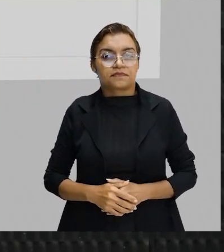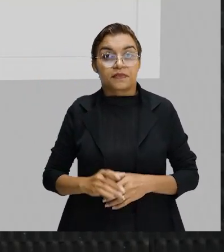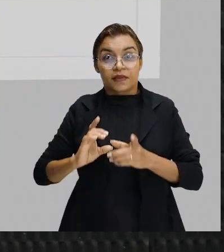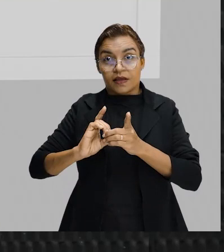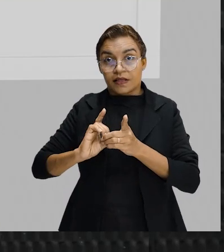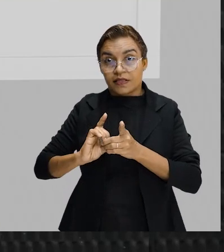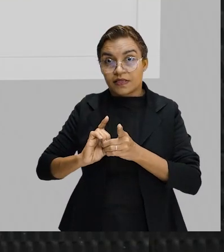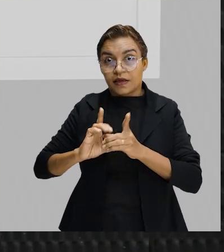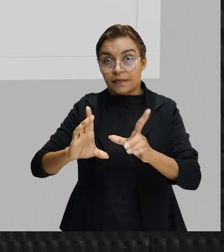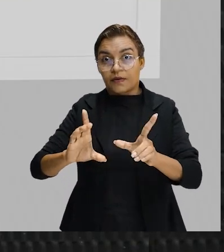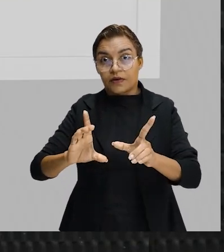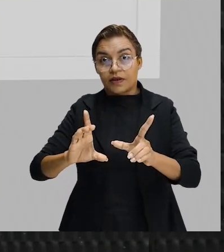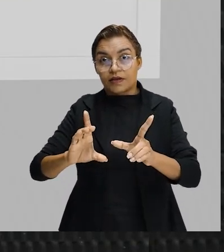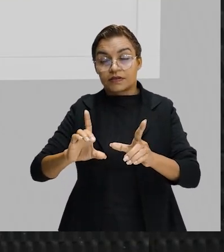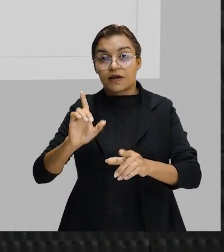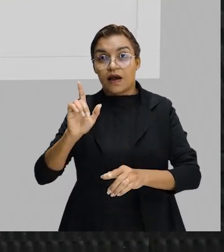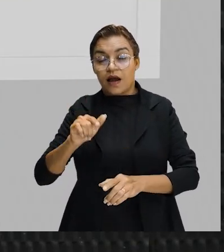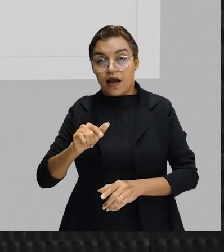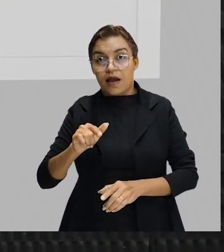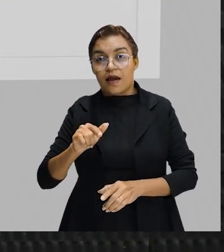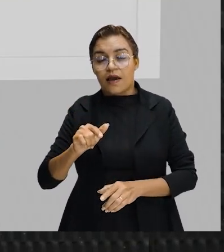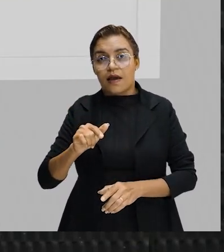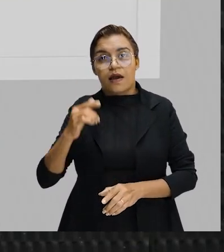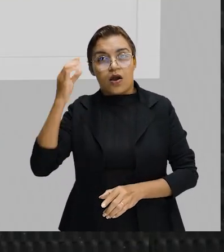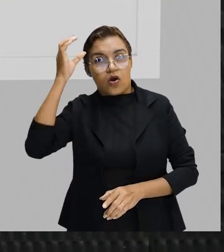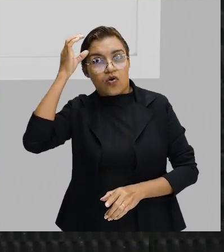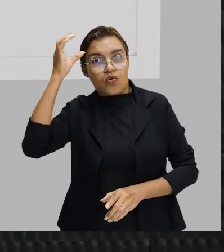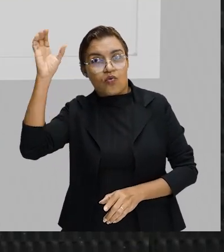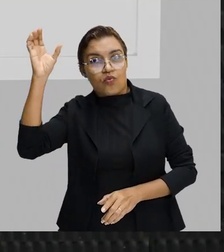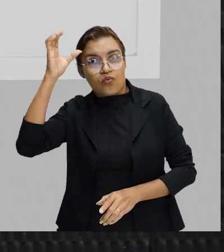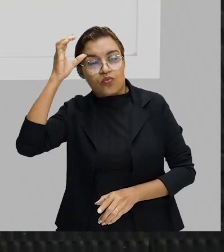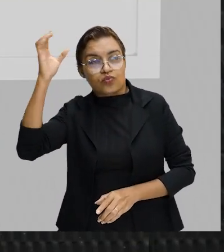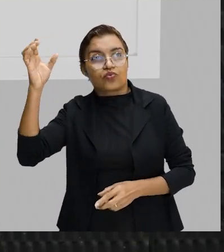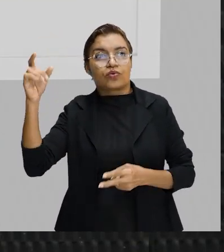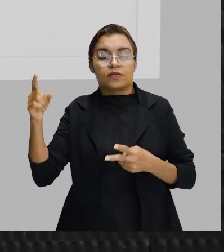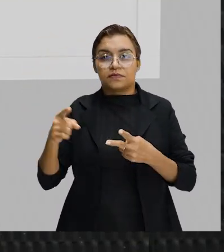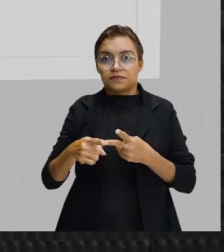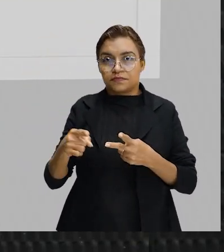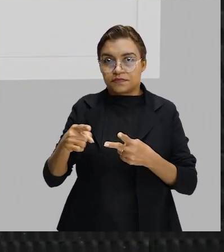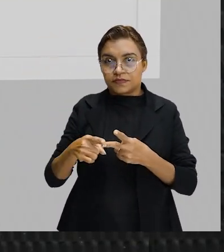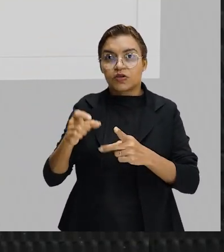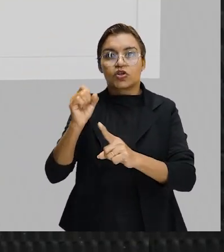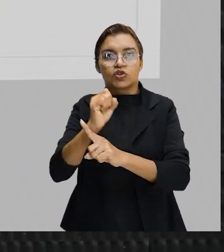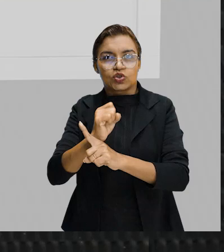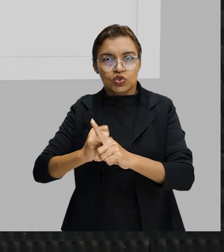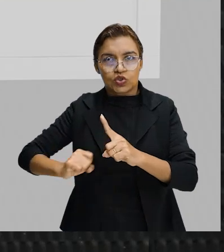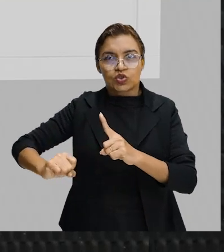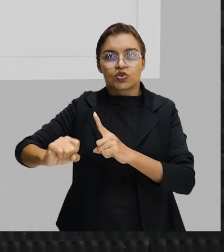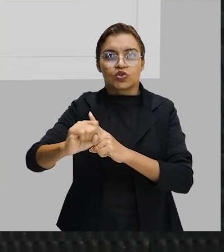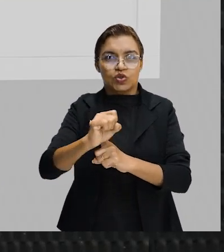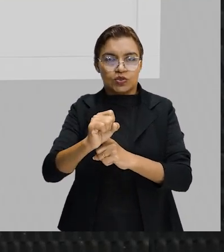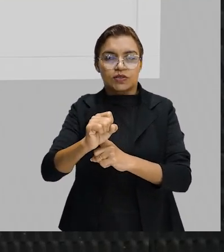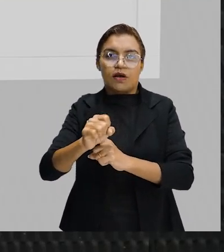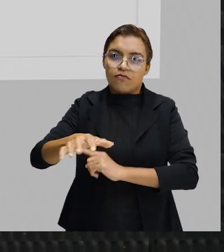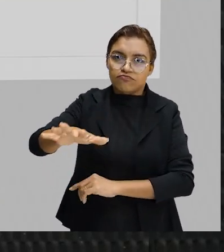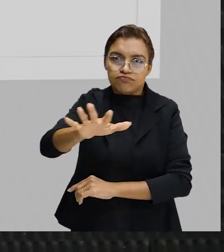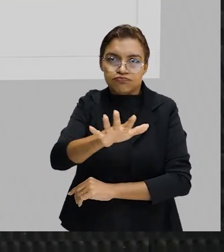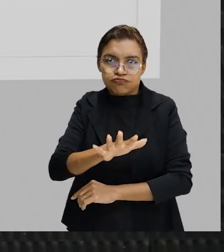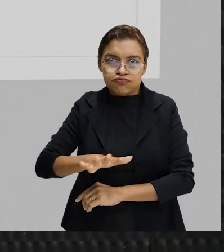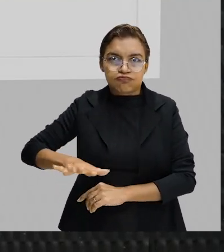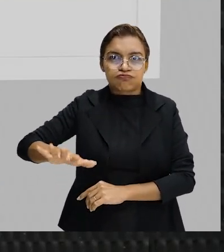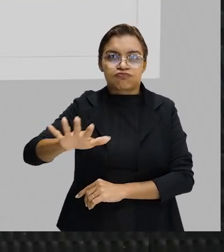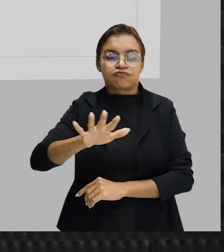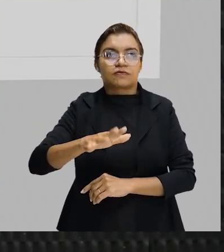a democracia é um fator cultural, a democracia é um fator social em geral,